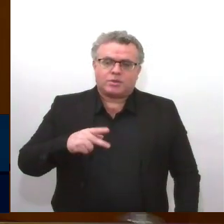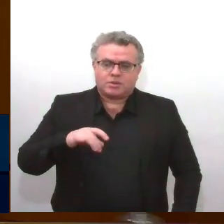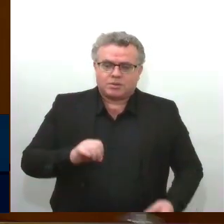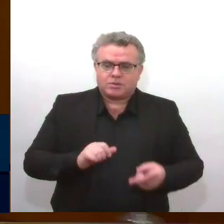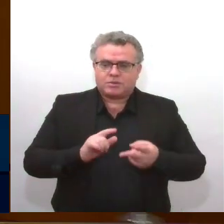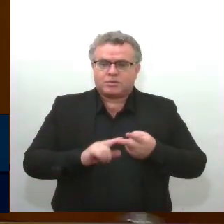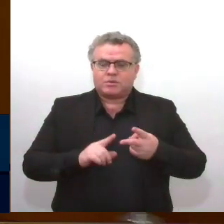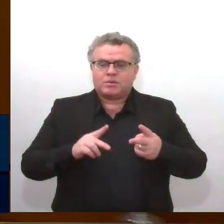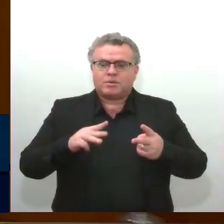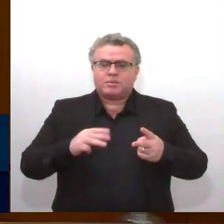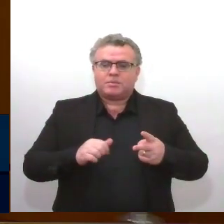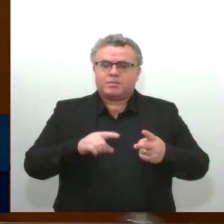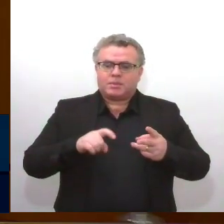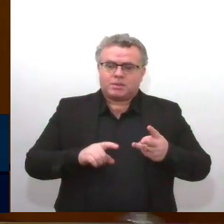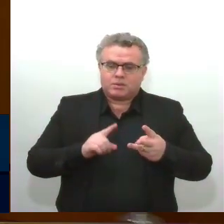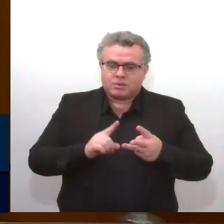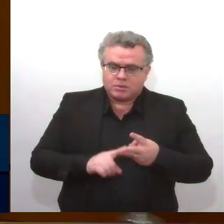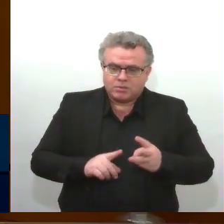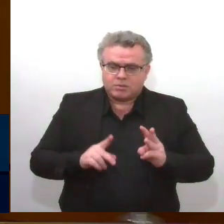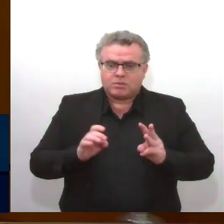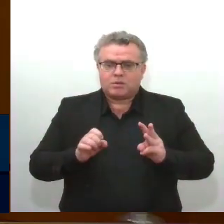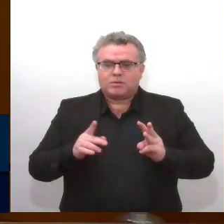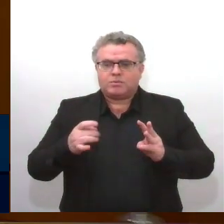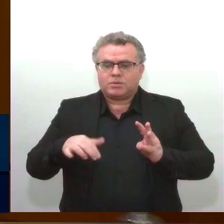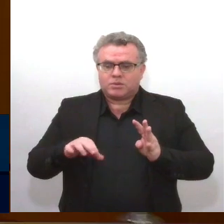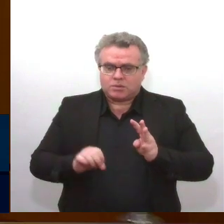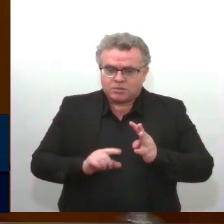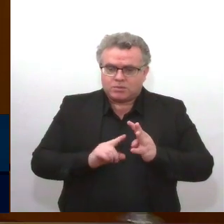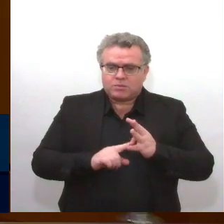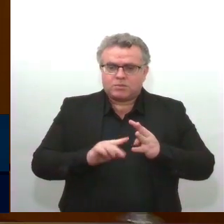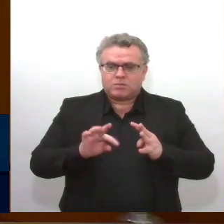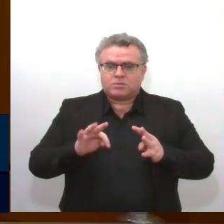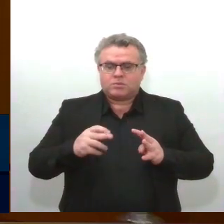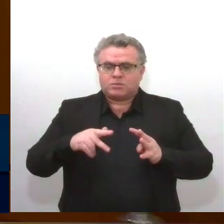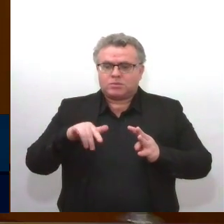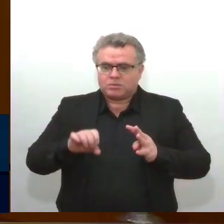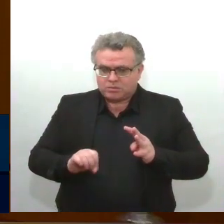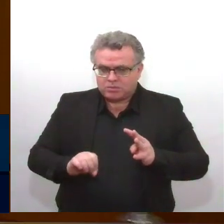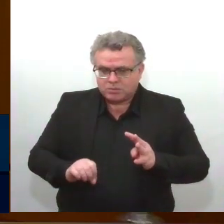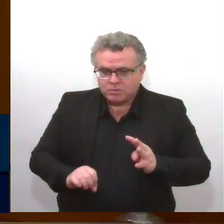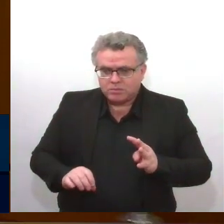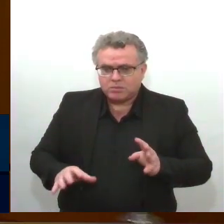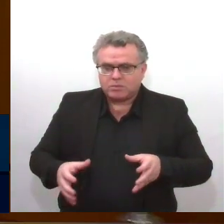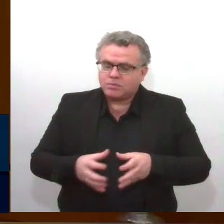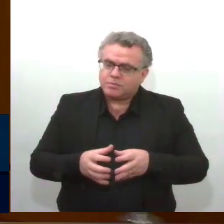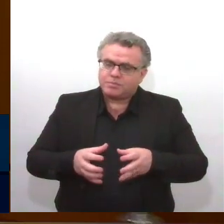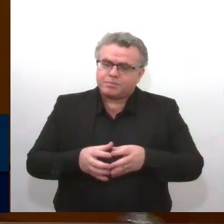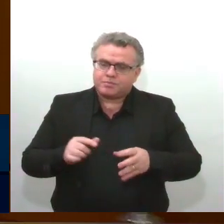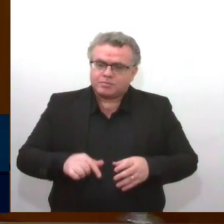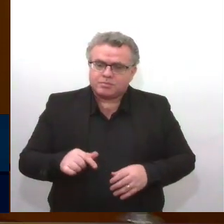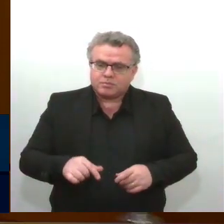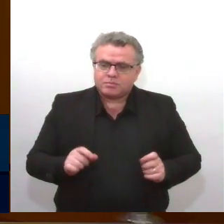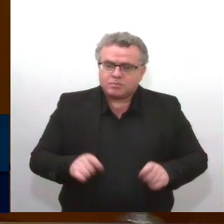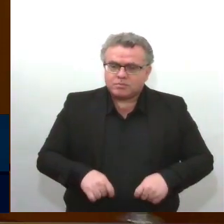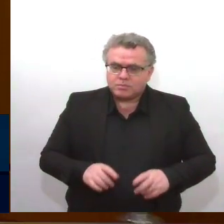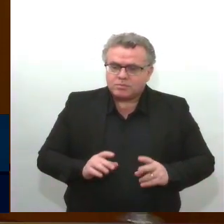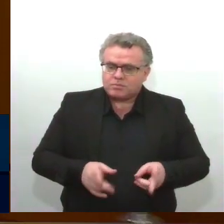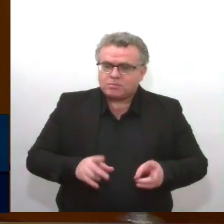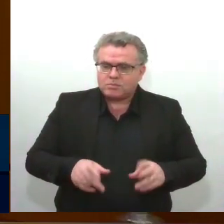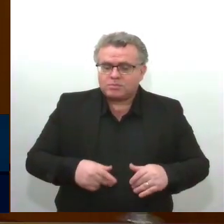Evandro e o vereador Tiago diretor no contexto Estadual cidadania Dr Samuel prefeito do